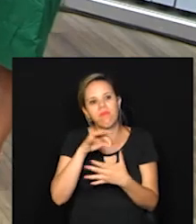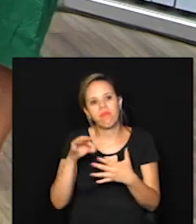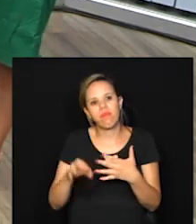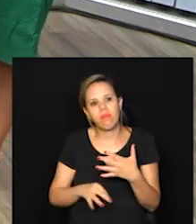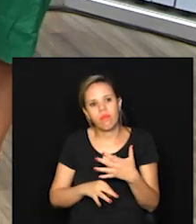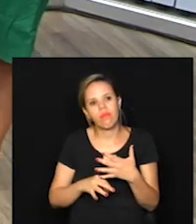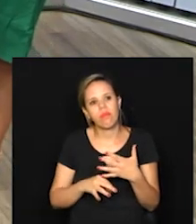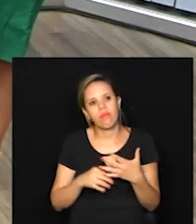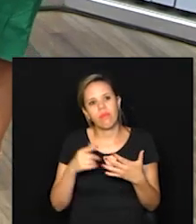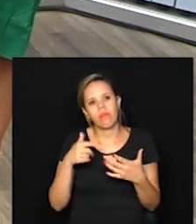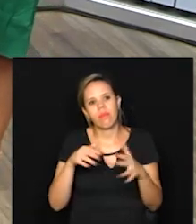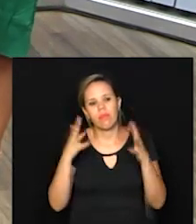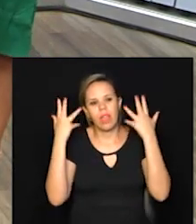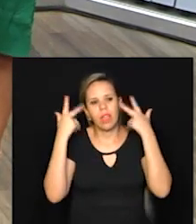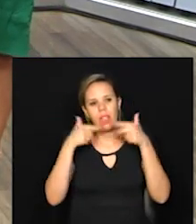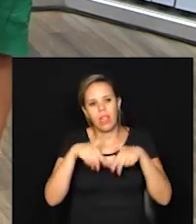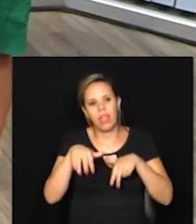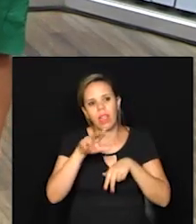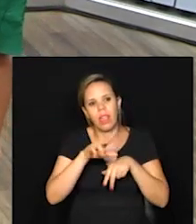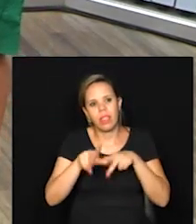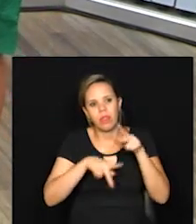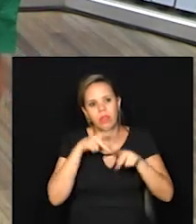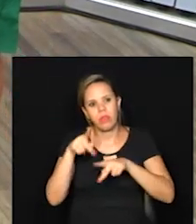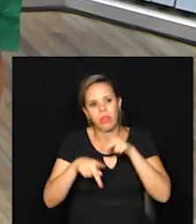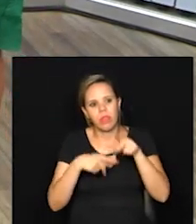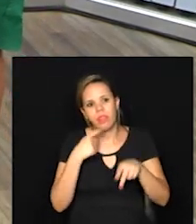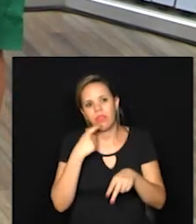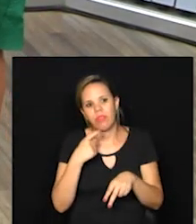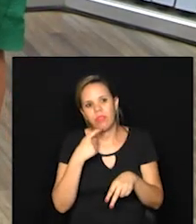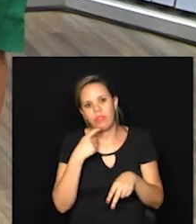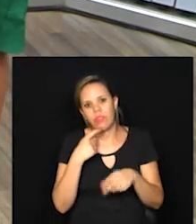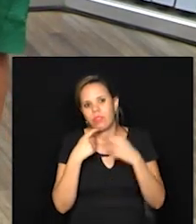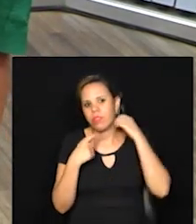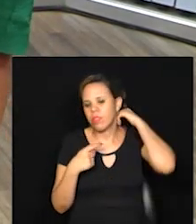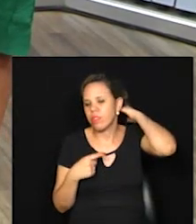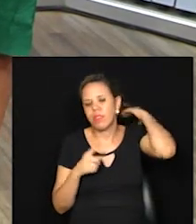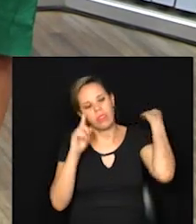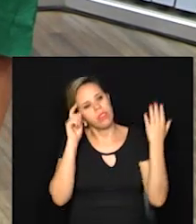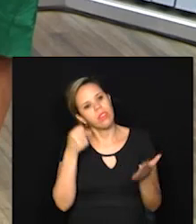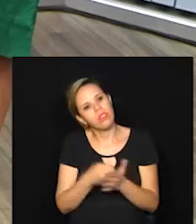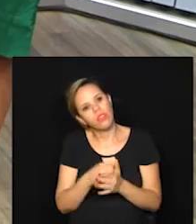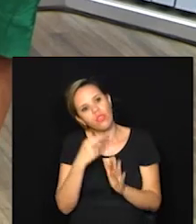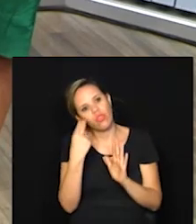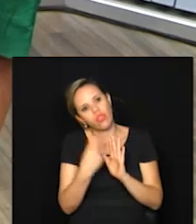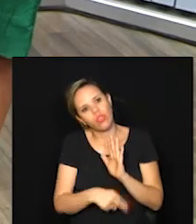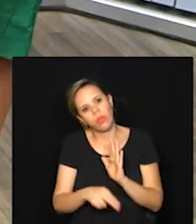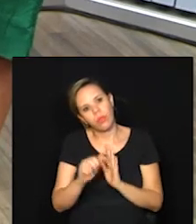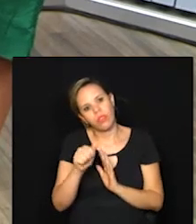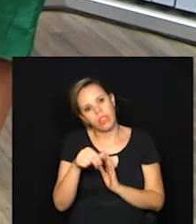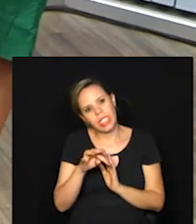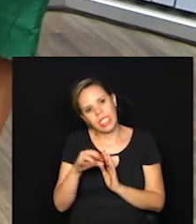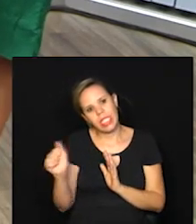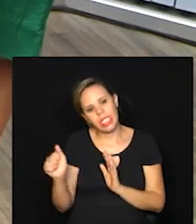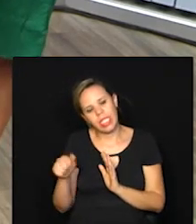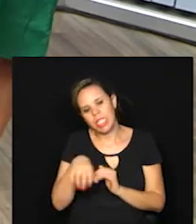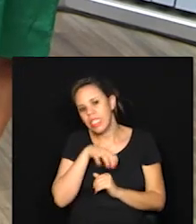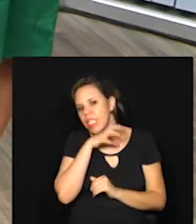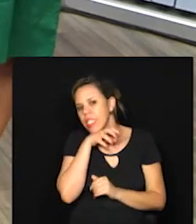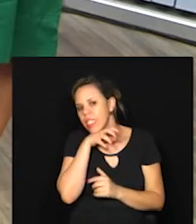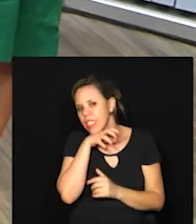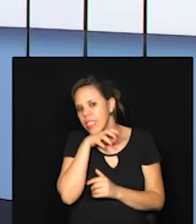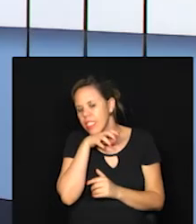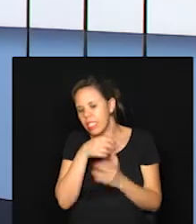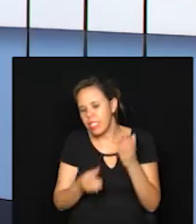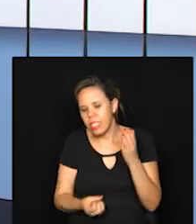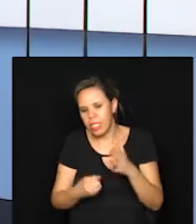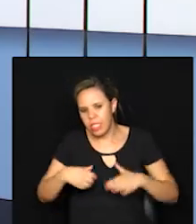esse mundo animal aí, quer dizer que a população de Campinas decidiu o nome de uma anta que nasceu no Bosque dos Jequitibás? Isso